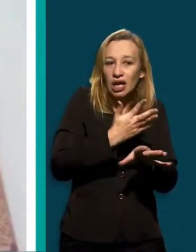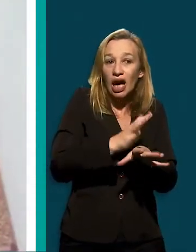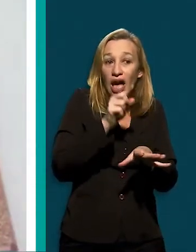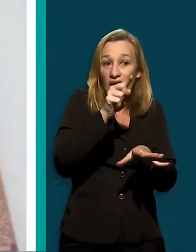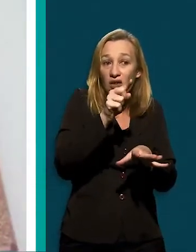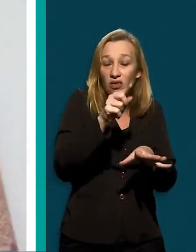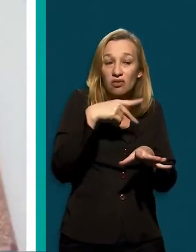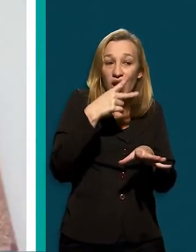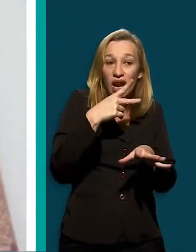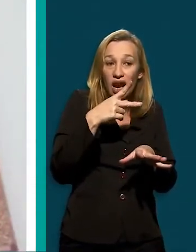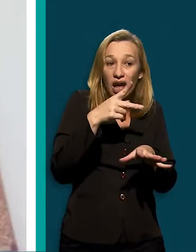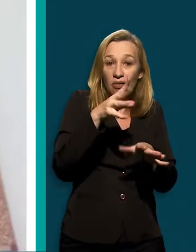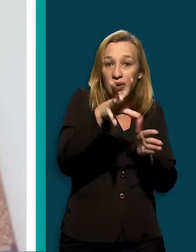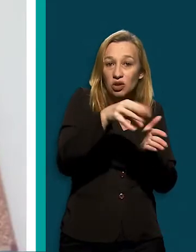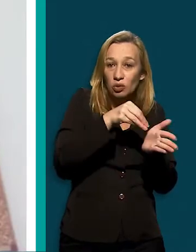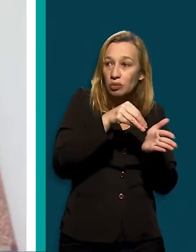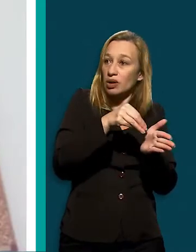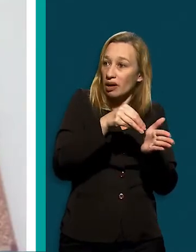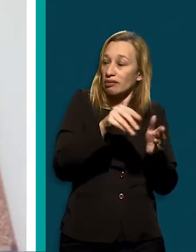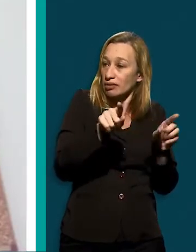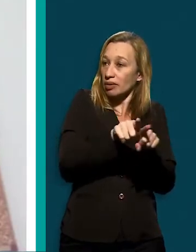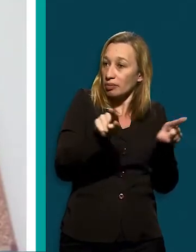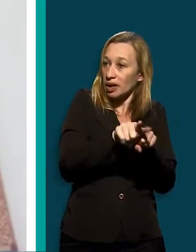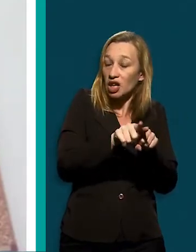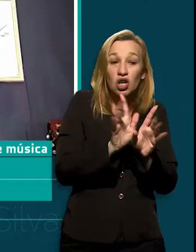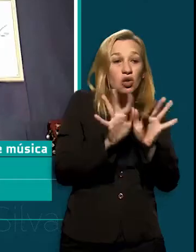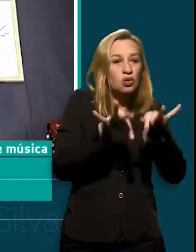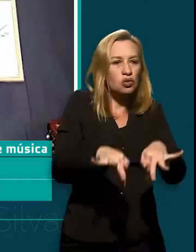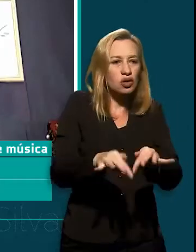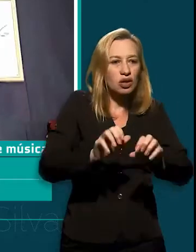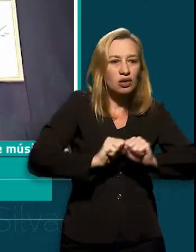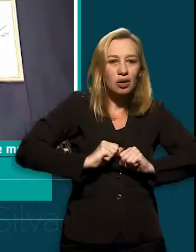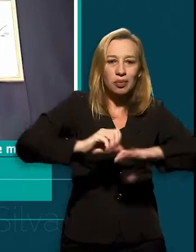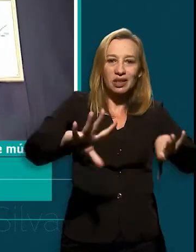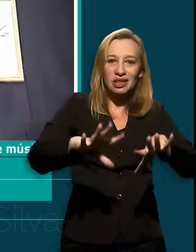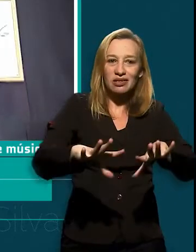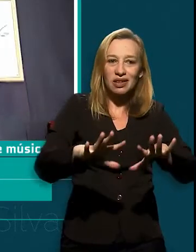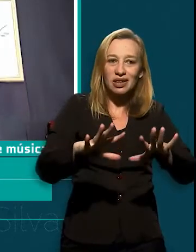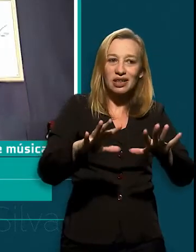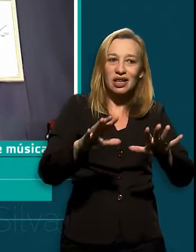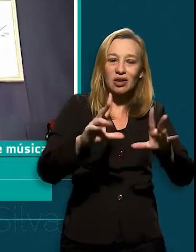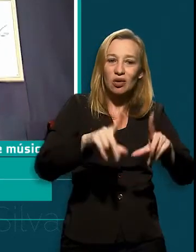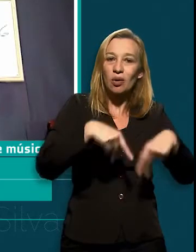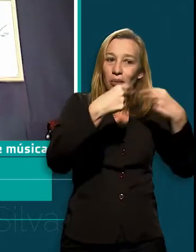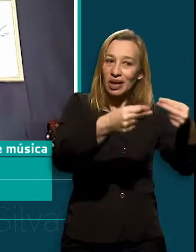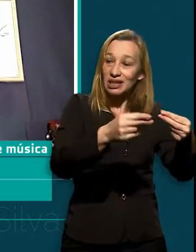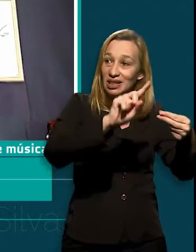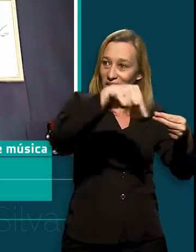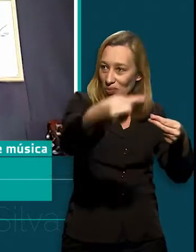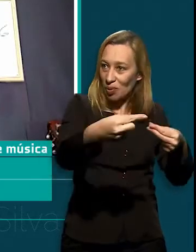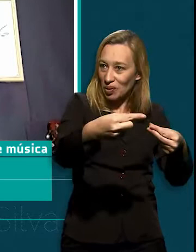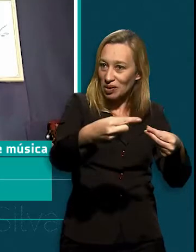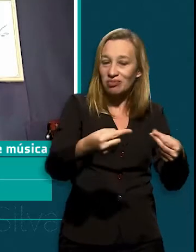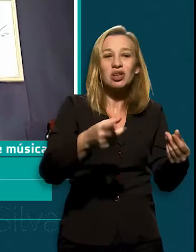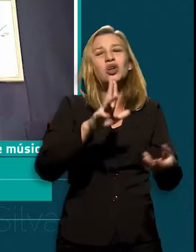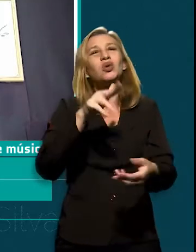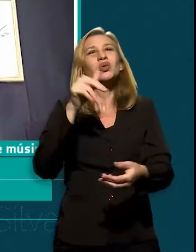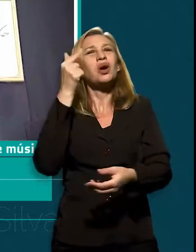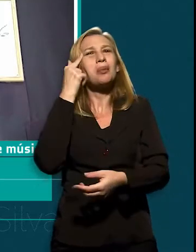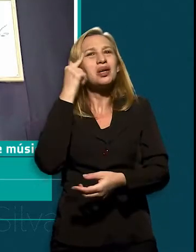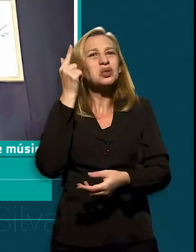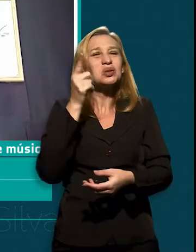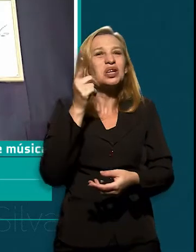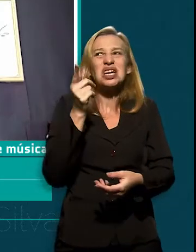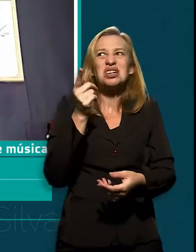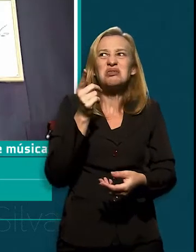mandava eles reproduzirem essas sequências, né? E no final, ao final da pandemia, vai ter um prêmio aí depois disso. Eu acho que a gente ainda nem